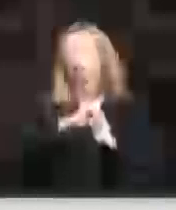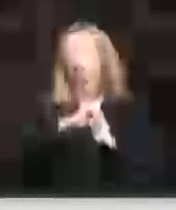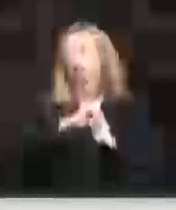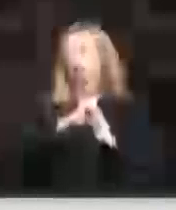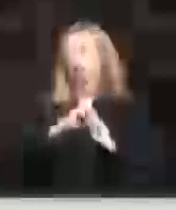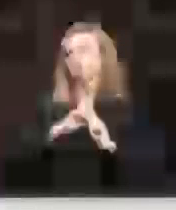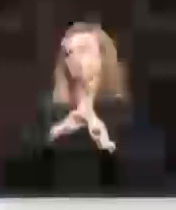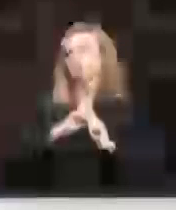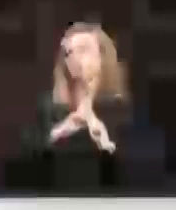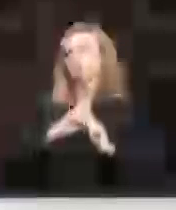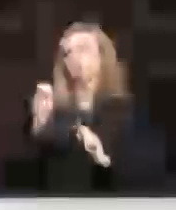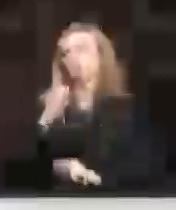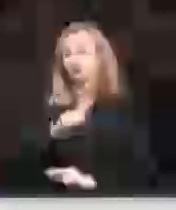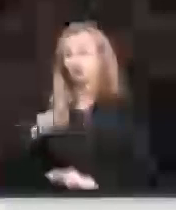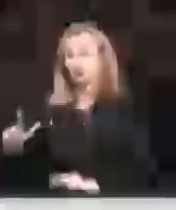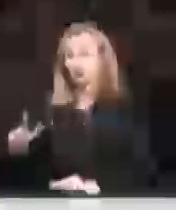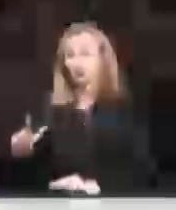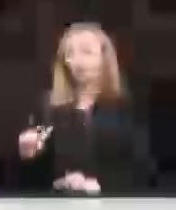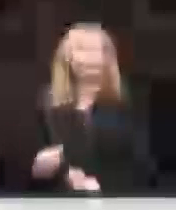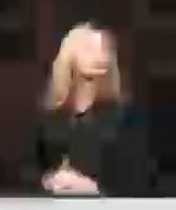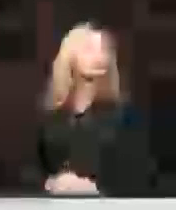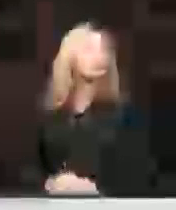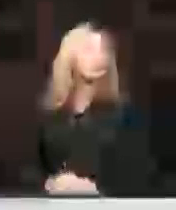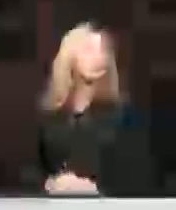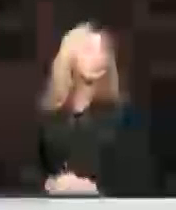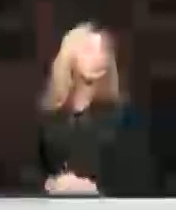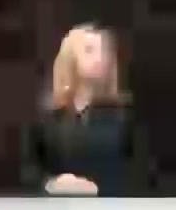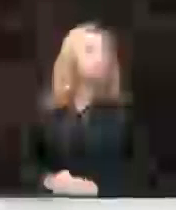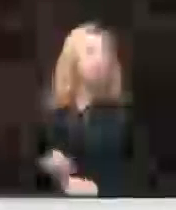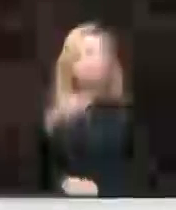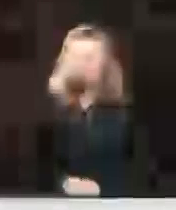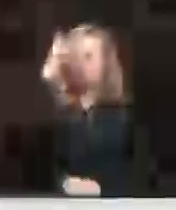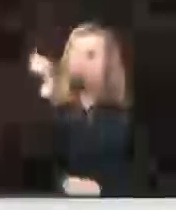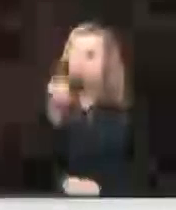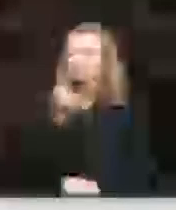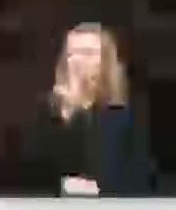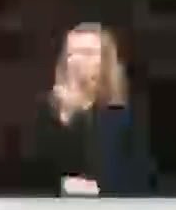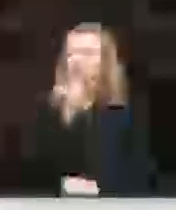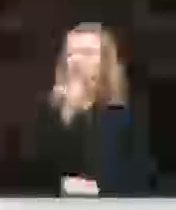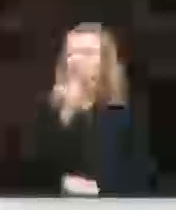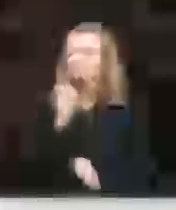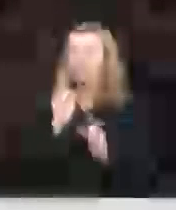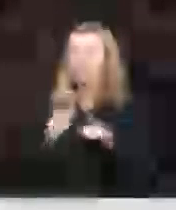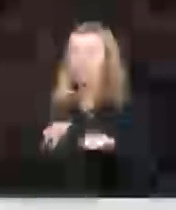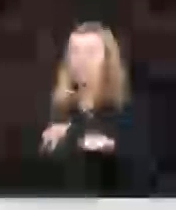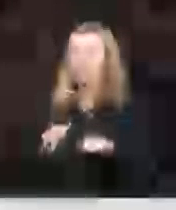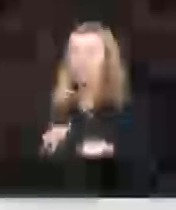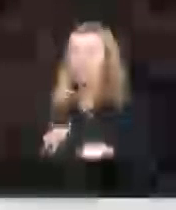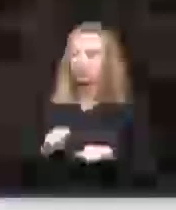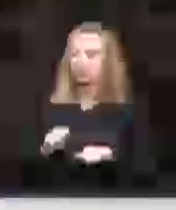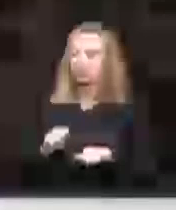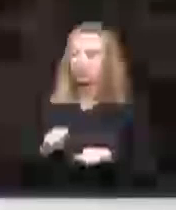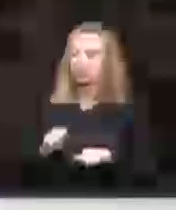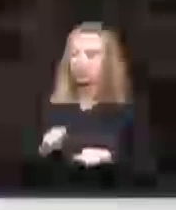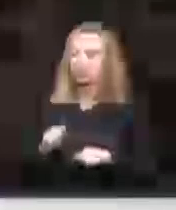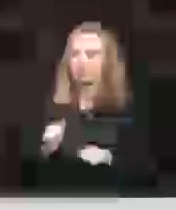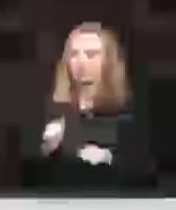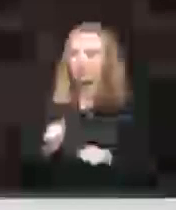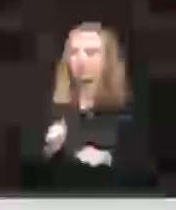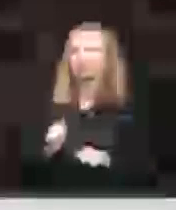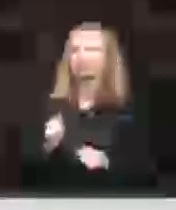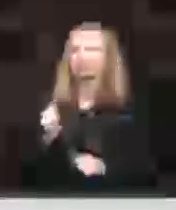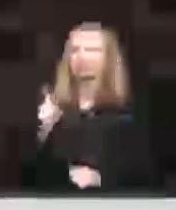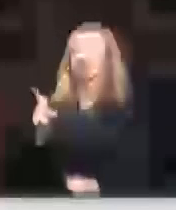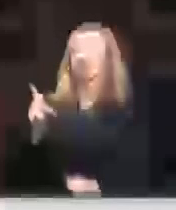óbvia: ninguém pode gastar mais do que ganha. Um governo,